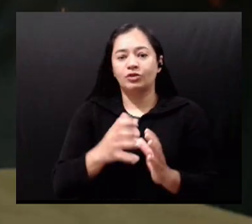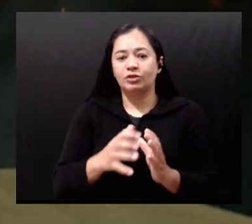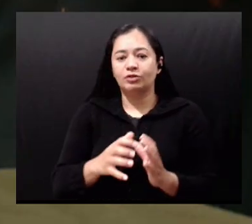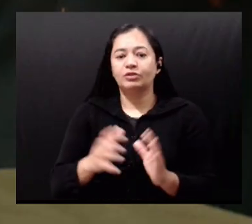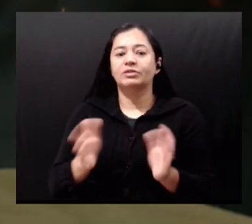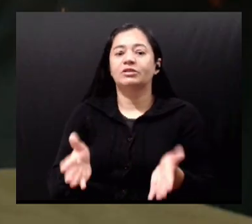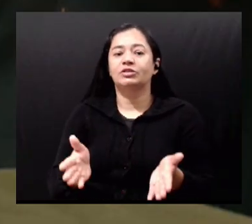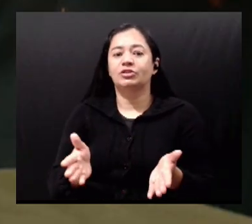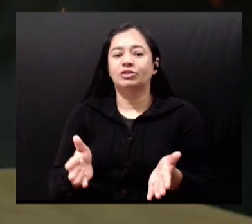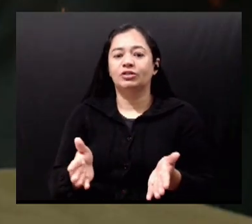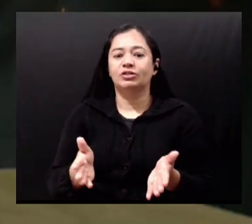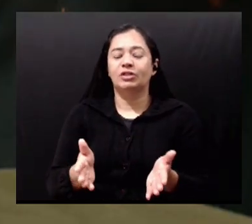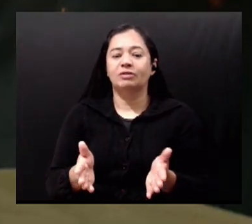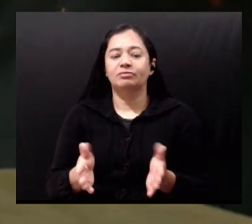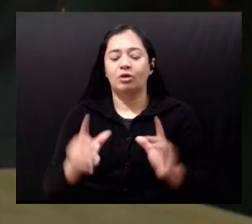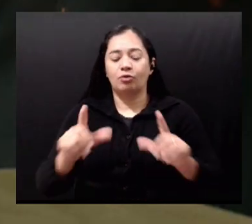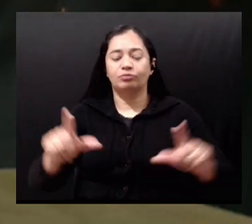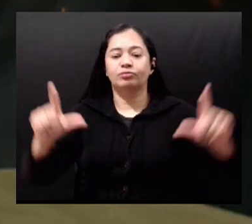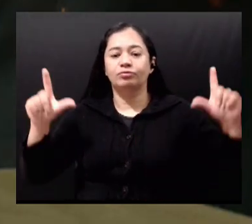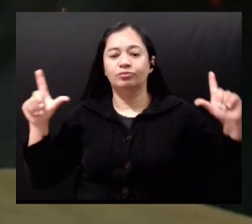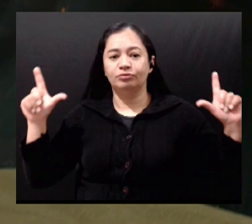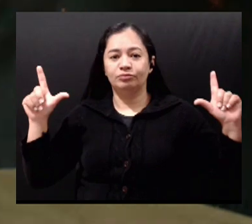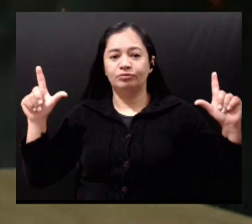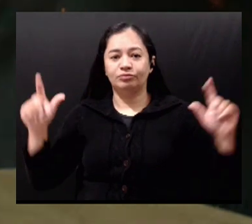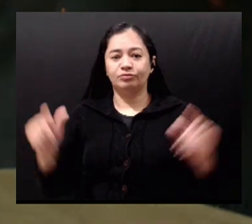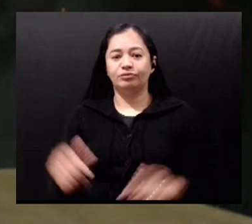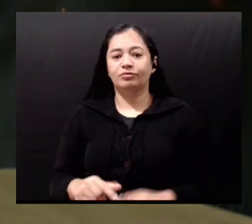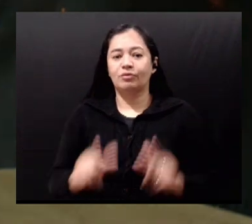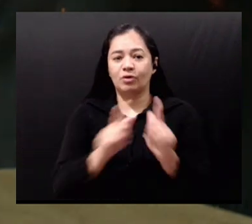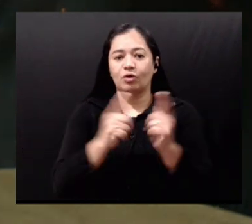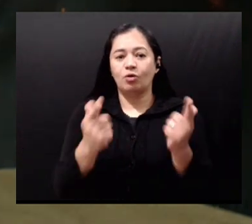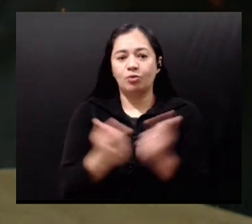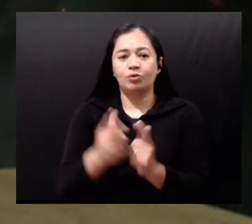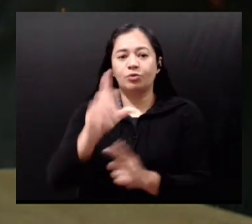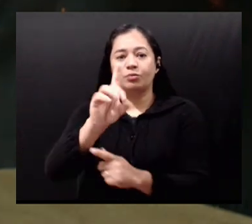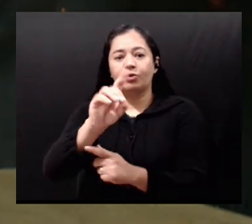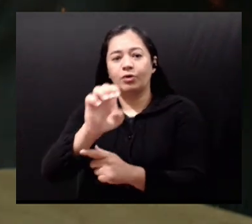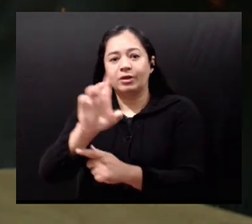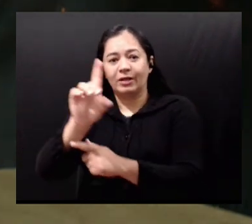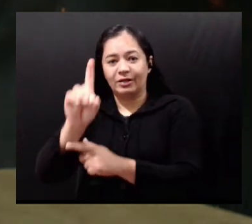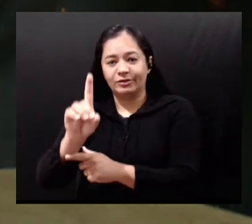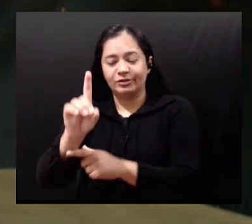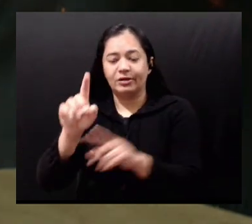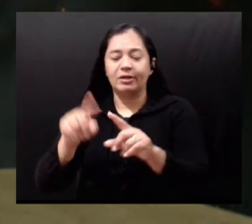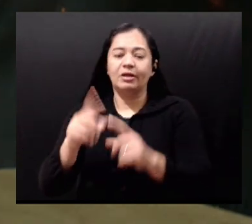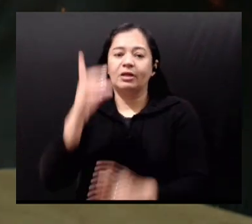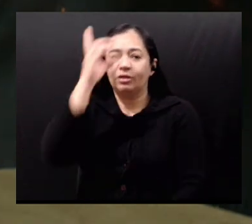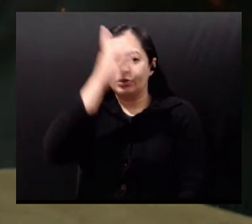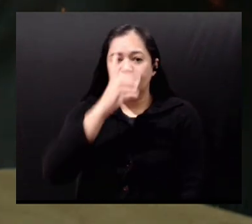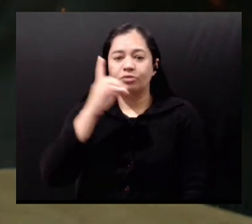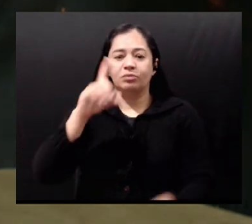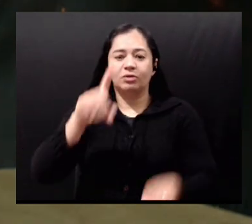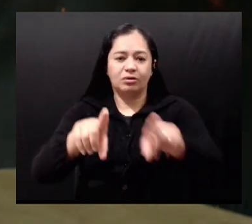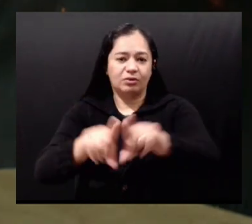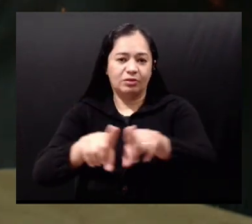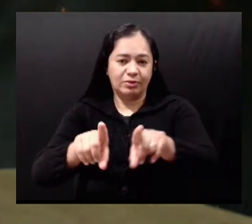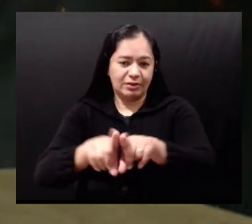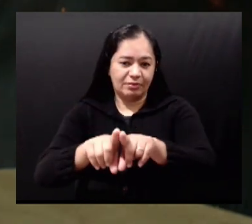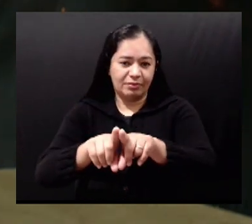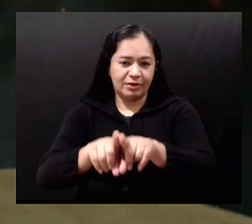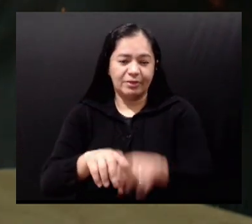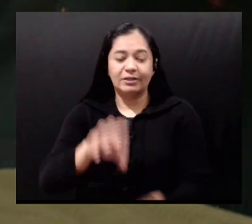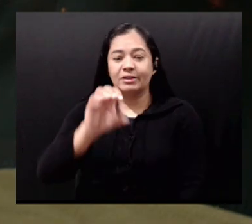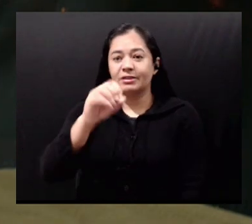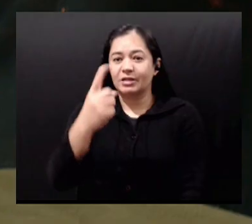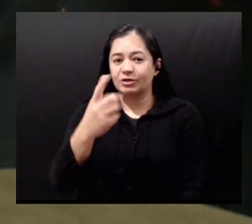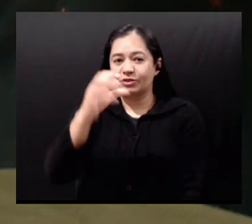com destaque para a banda Dead Fish. No domingo, o parque também será cenário de Street Fest 019, evento que